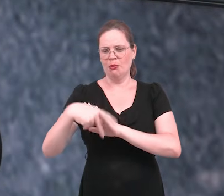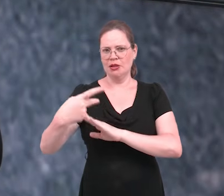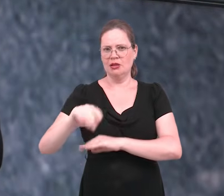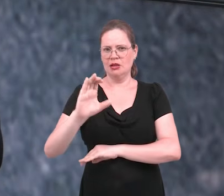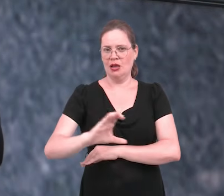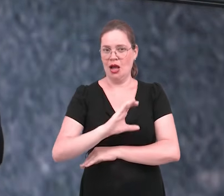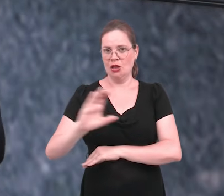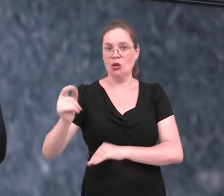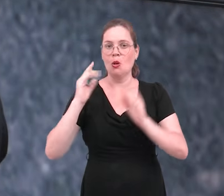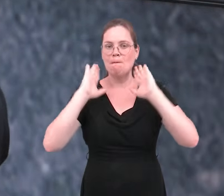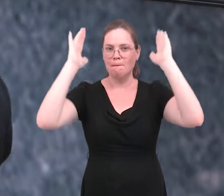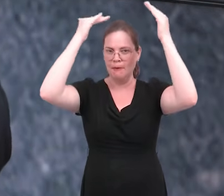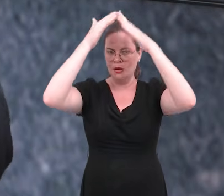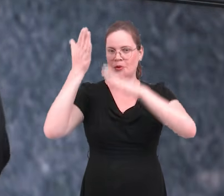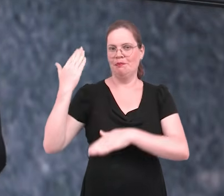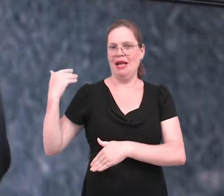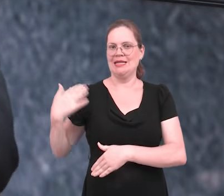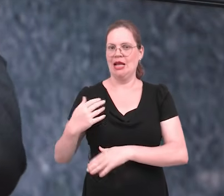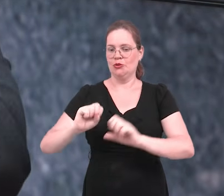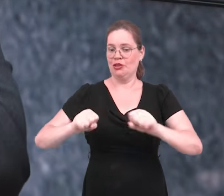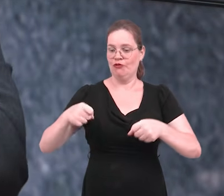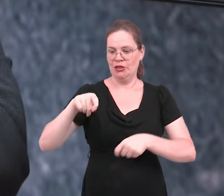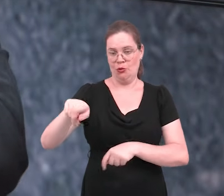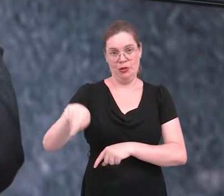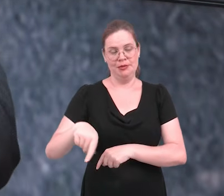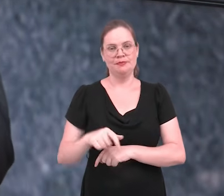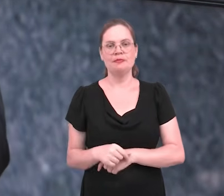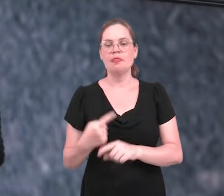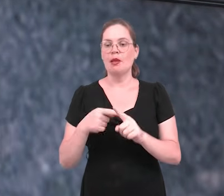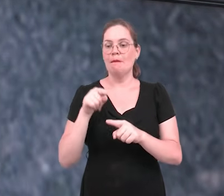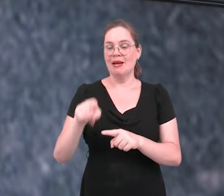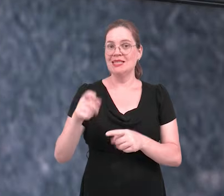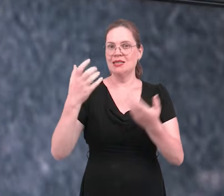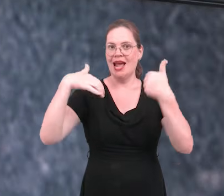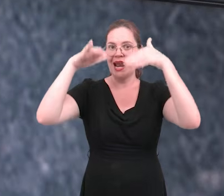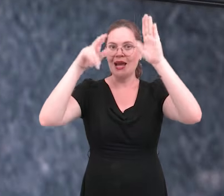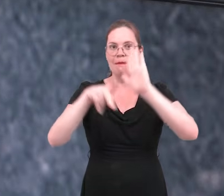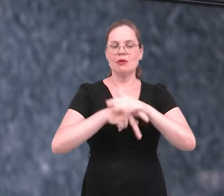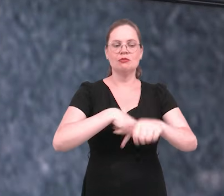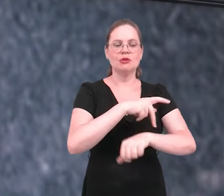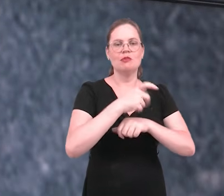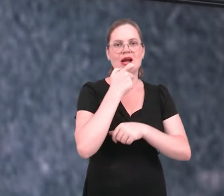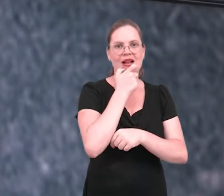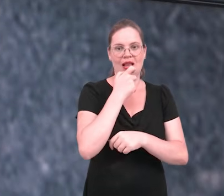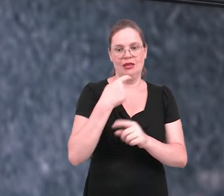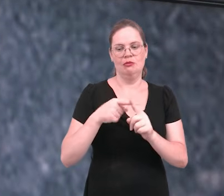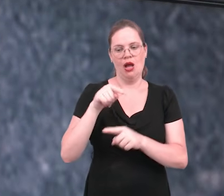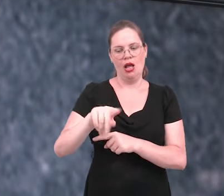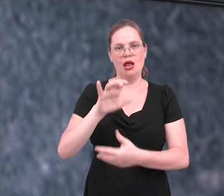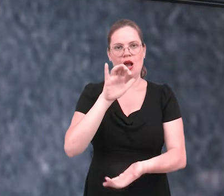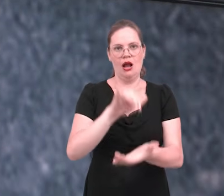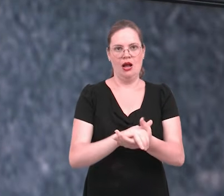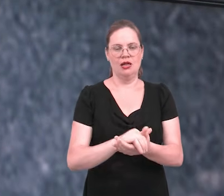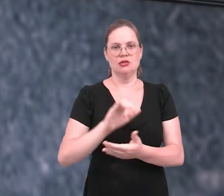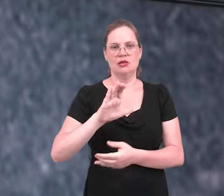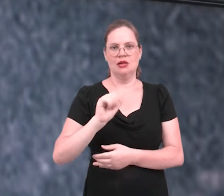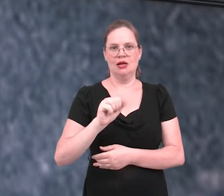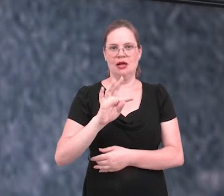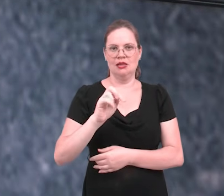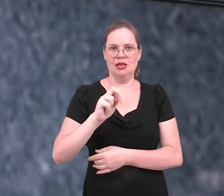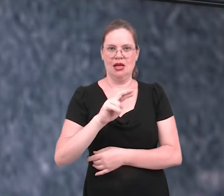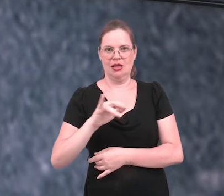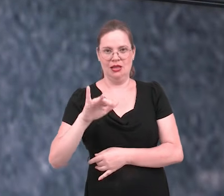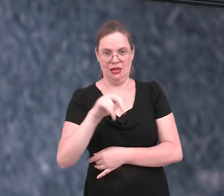na época. Só que o Henrique VIII tinha uma situação, o rei da Inglaterra, que era a seguinte: ele era casado com Catarina de